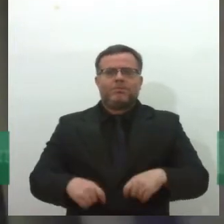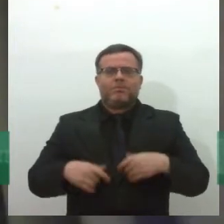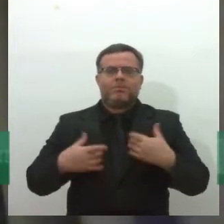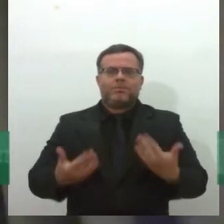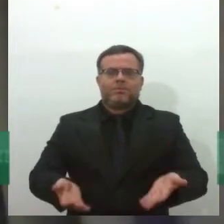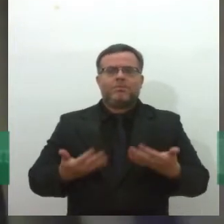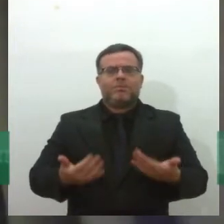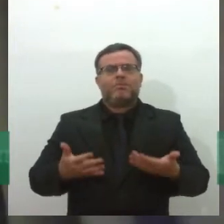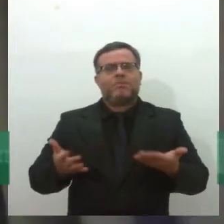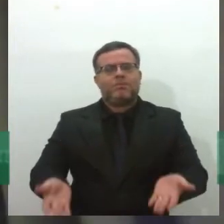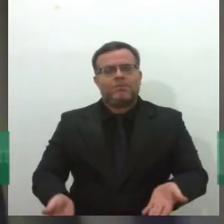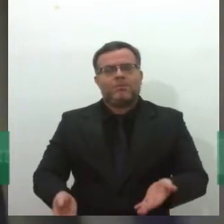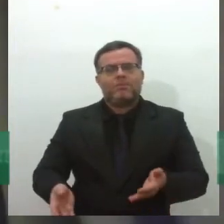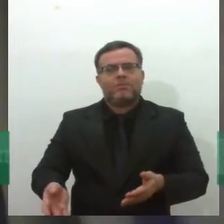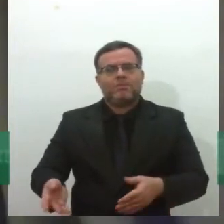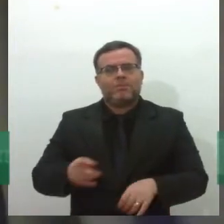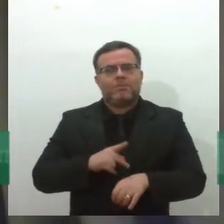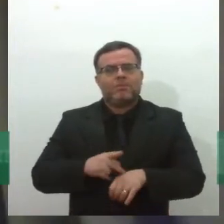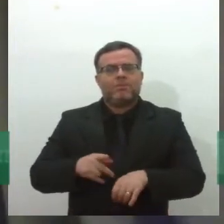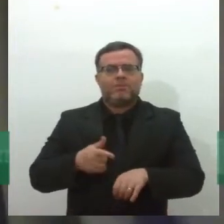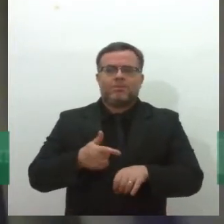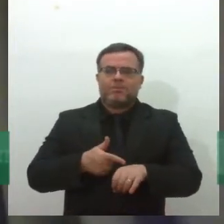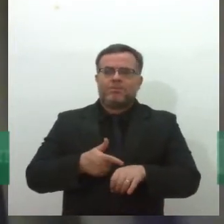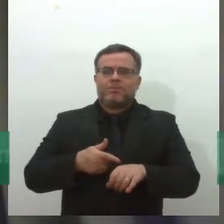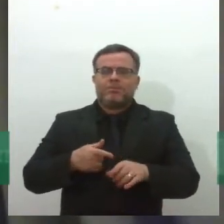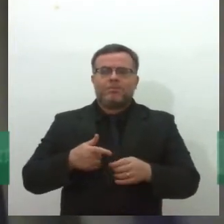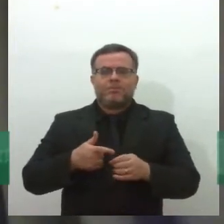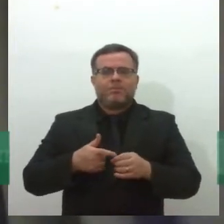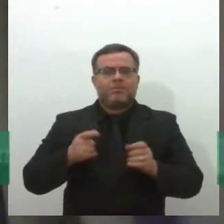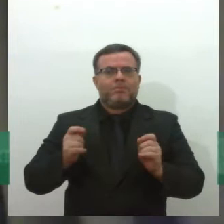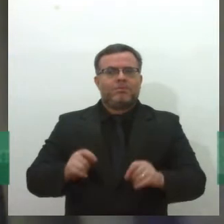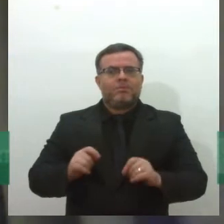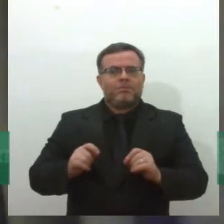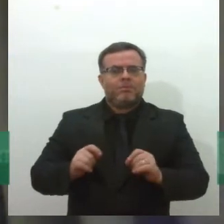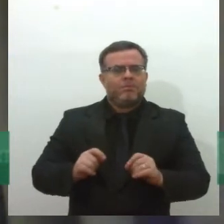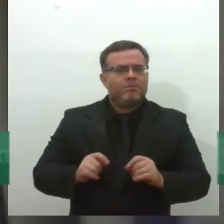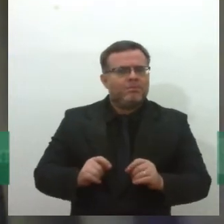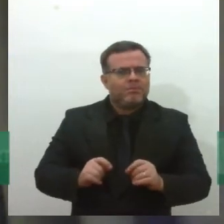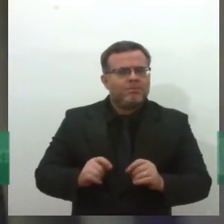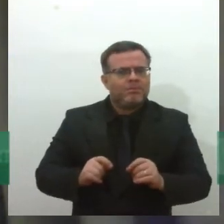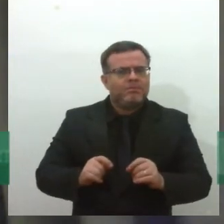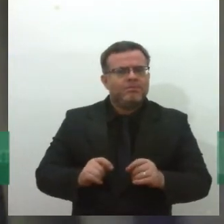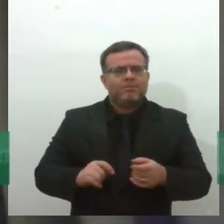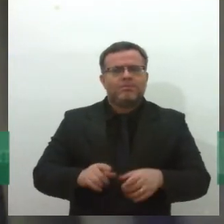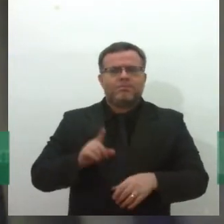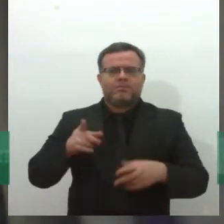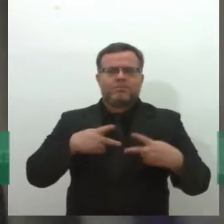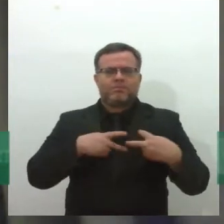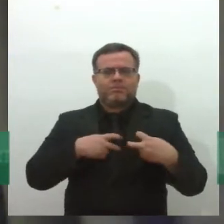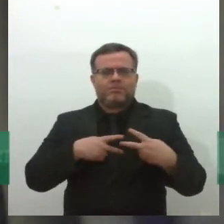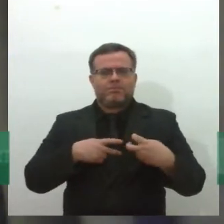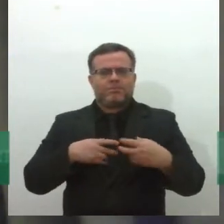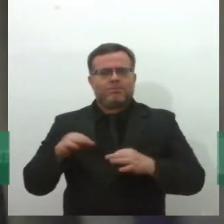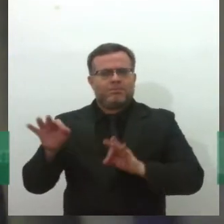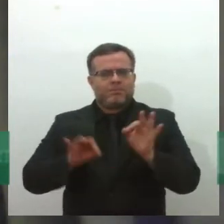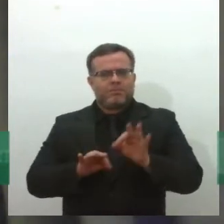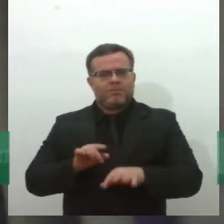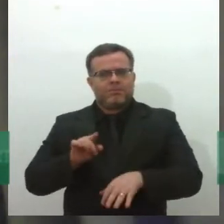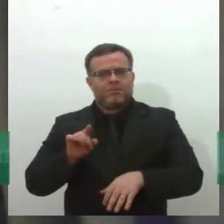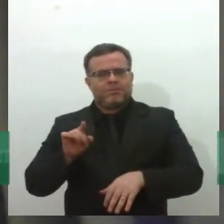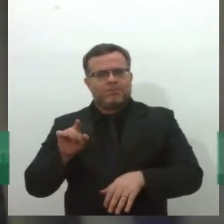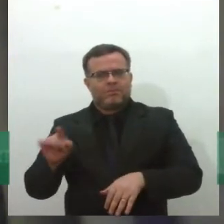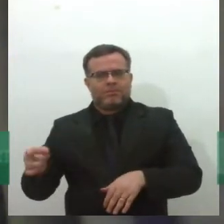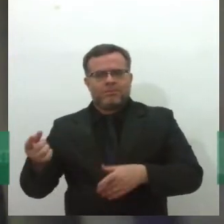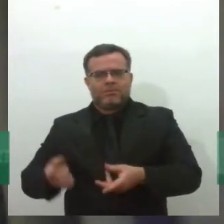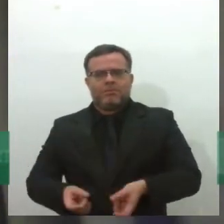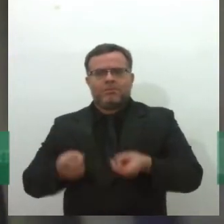a Petrobras tem que importar óleo leve para refinar. Então, o custo da Petrobras, tanto para a produção quanto para a importação do